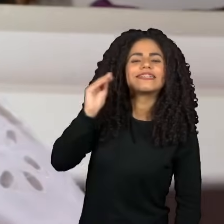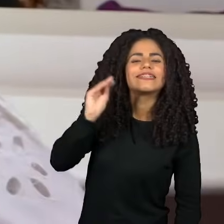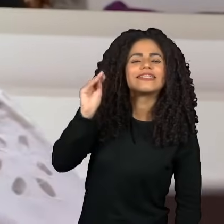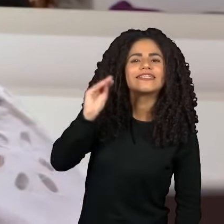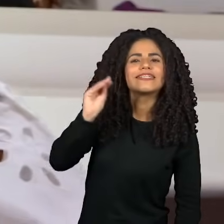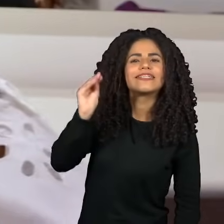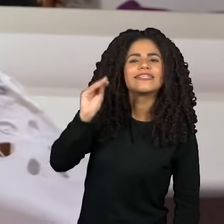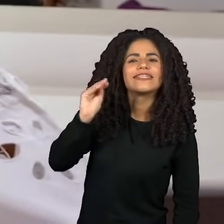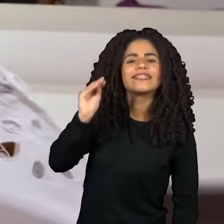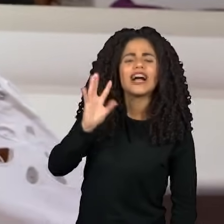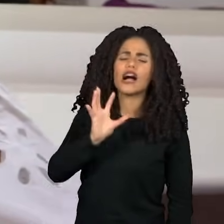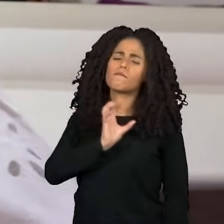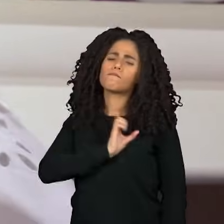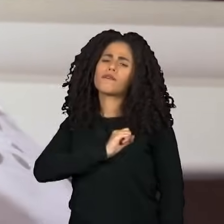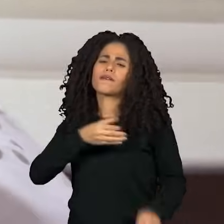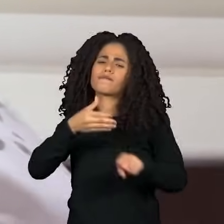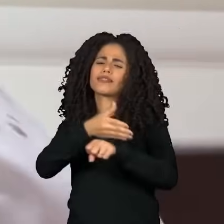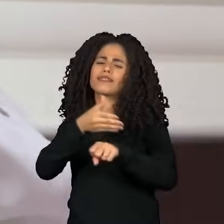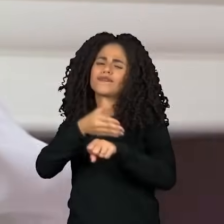Eu te amei.